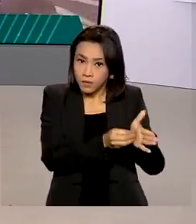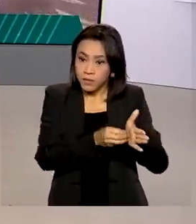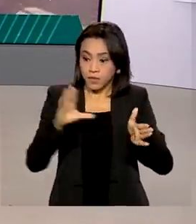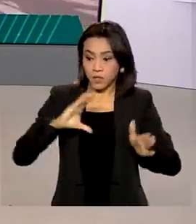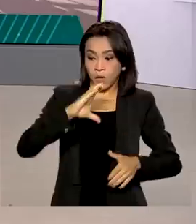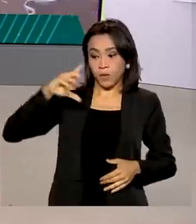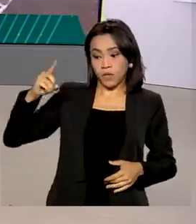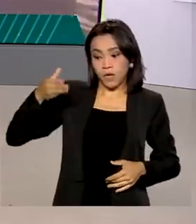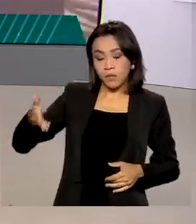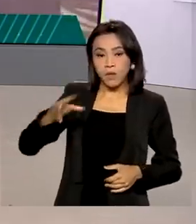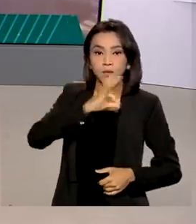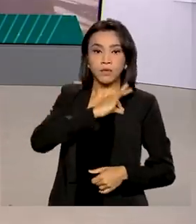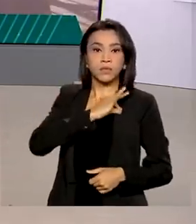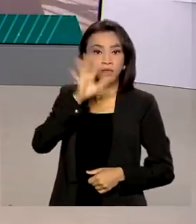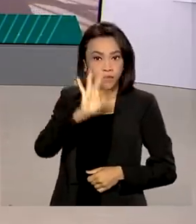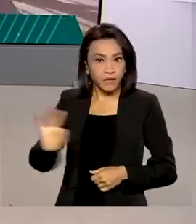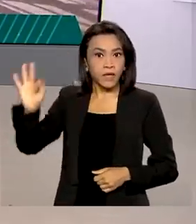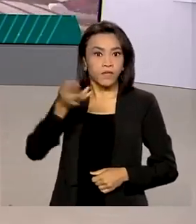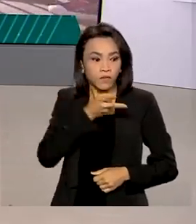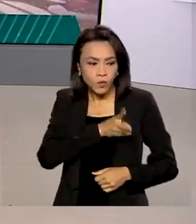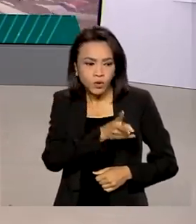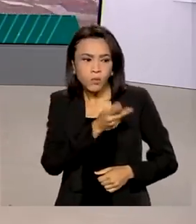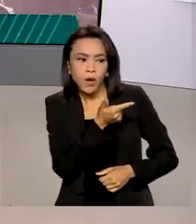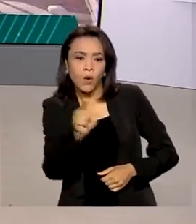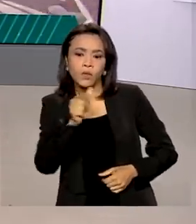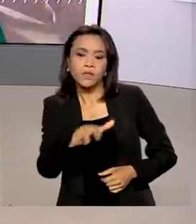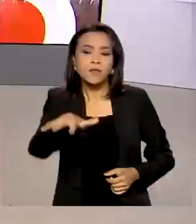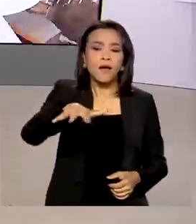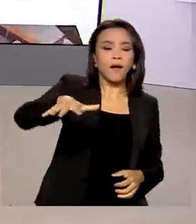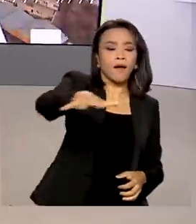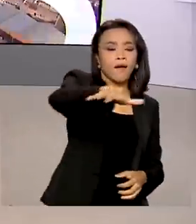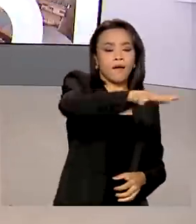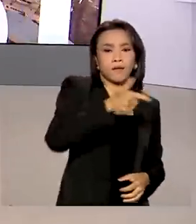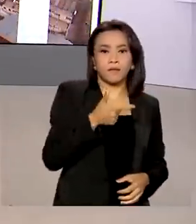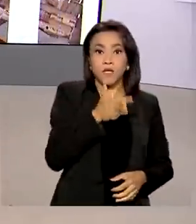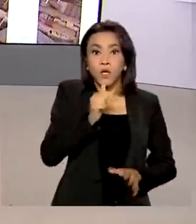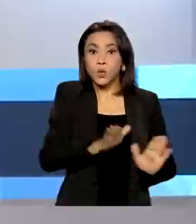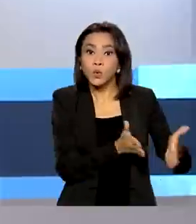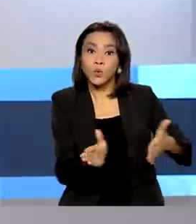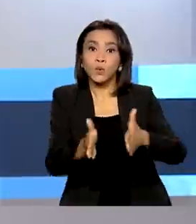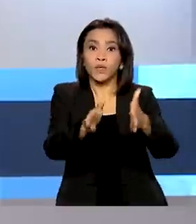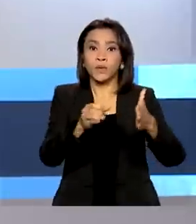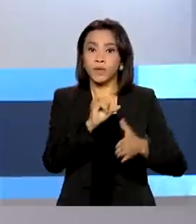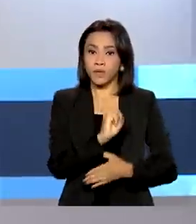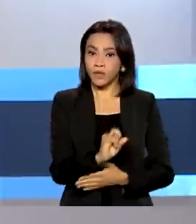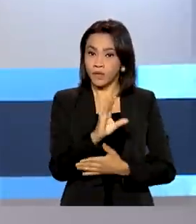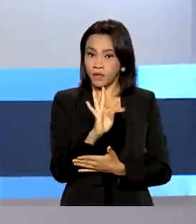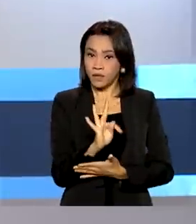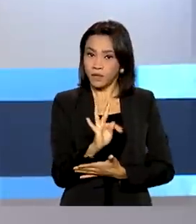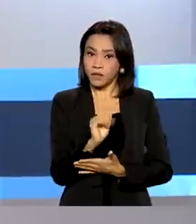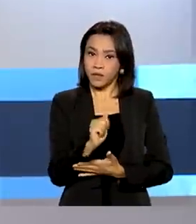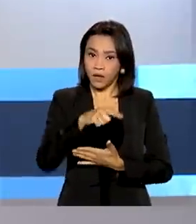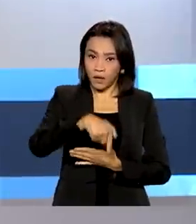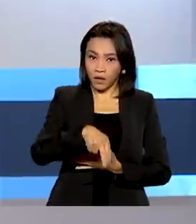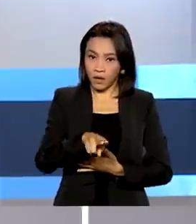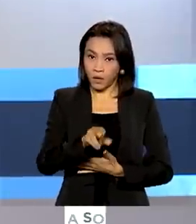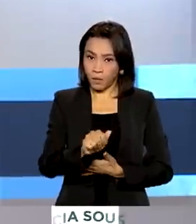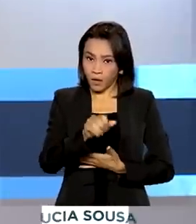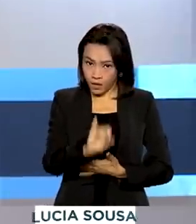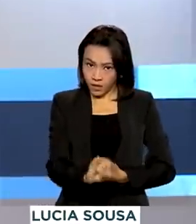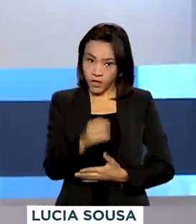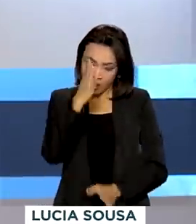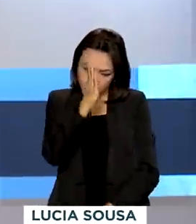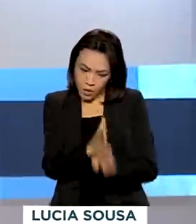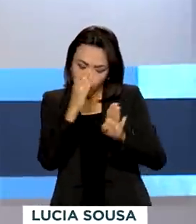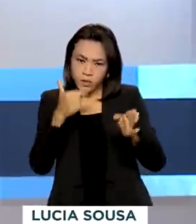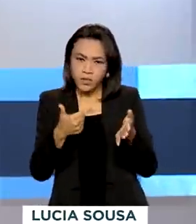Federal, a procura foi ampliada para outras áreas do rio Itacoaí. Quanto ao material orgânico aparentemente humano e